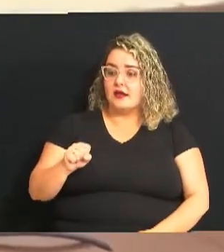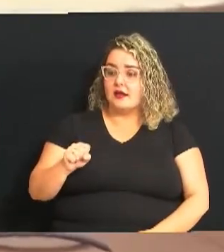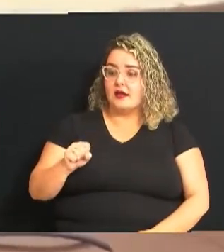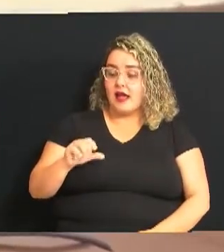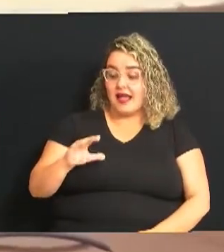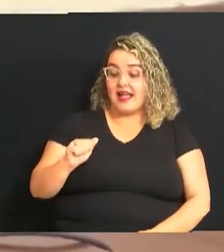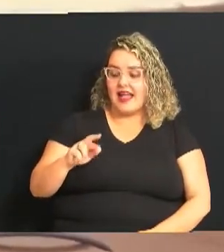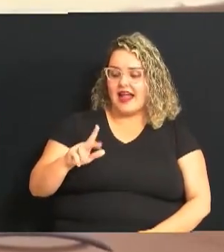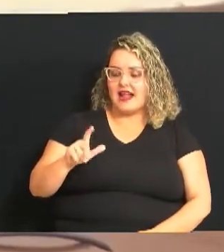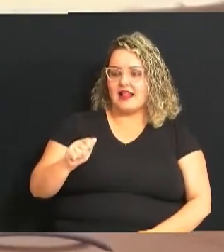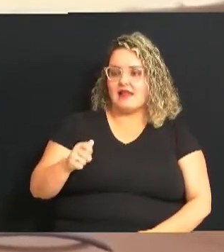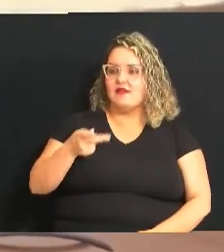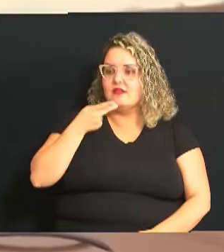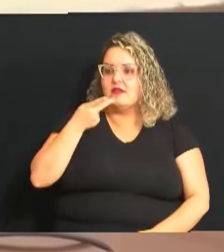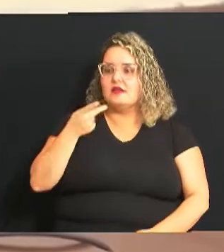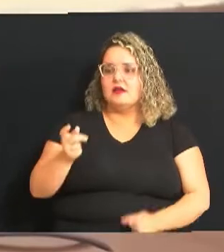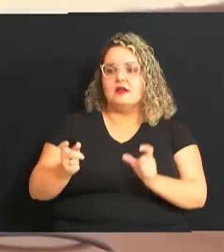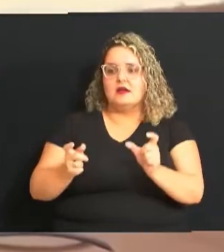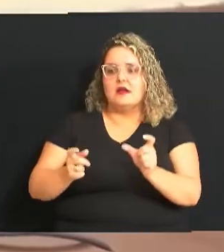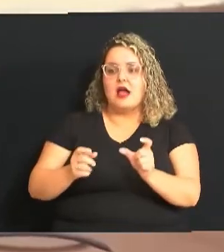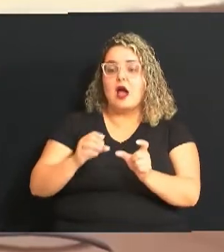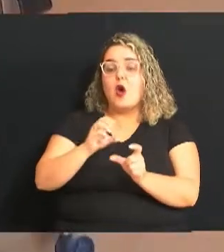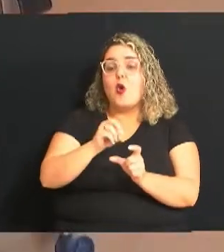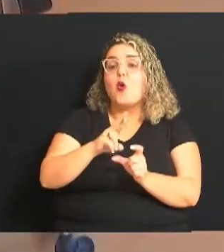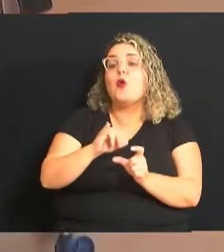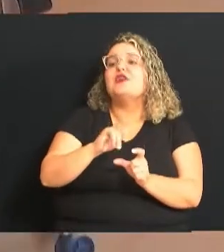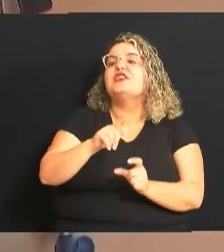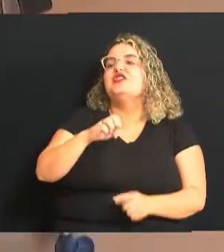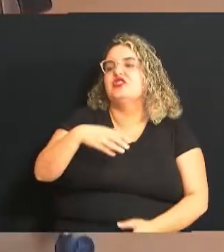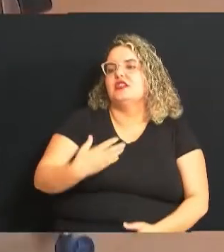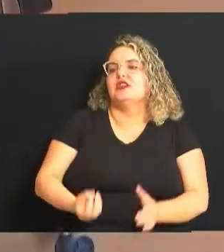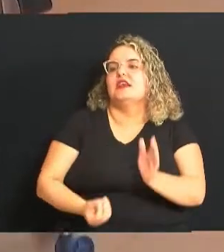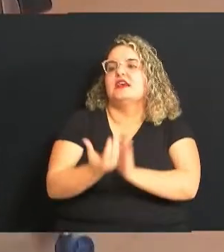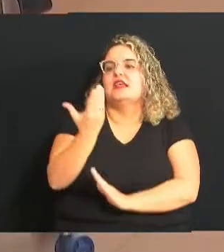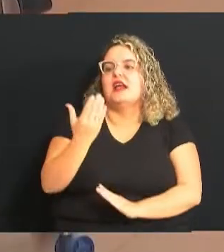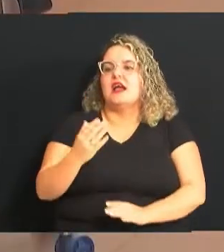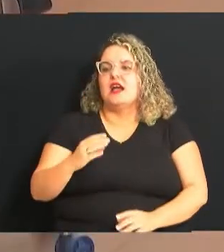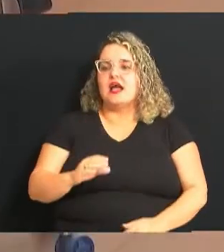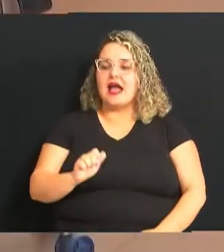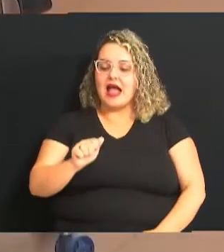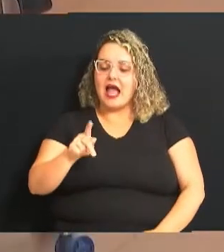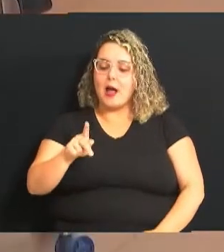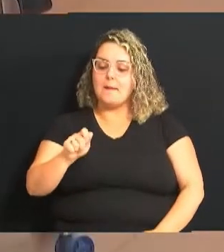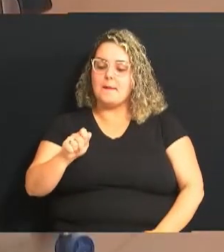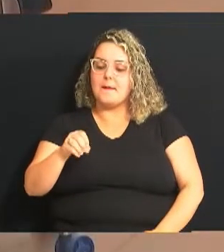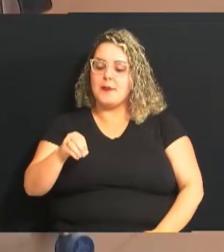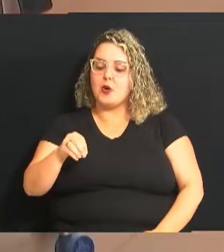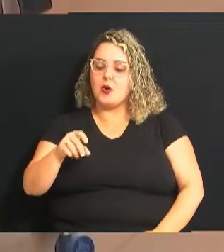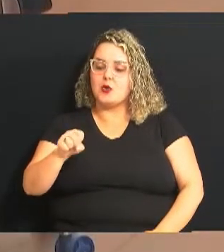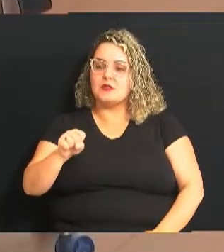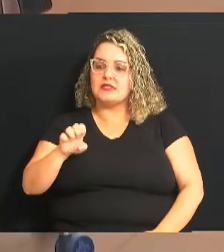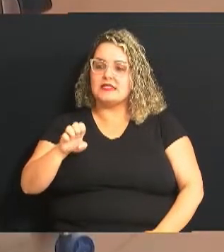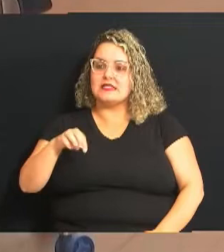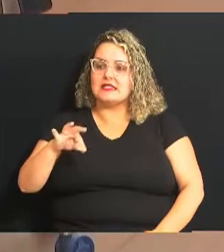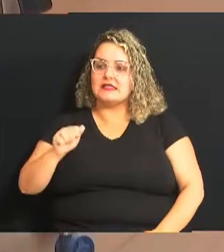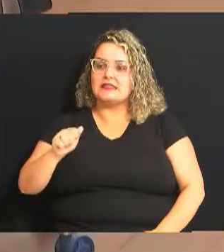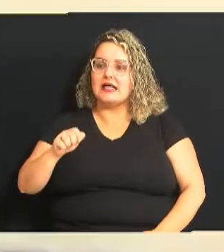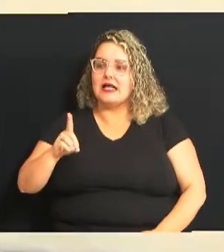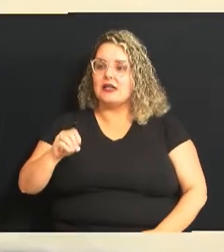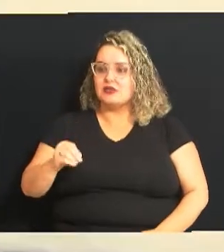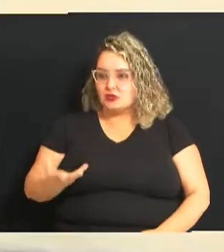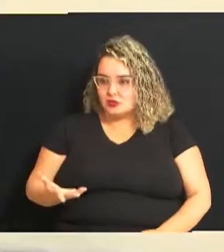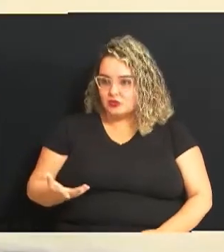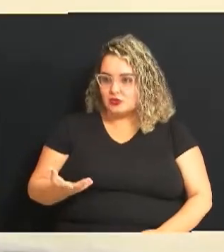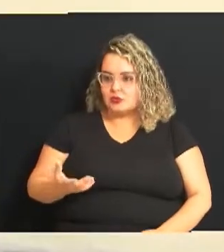a origem dessa palavra. Explica aqui pra gente, Carla. A palavra aposentado vem de aposento, né? O que está